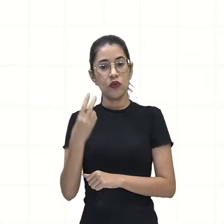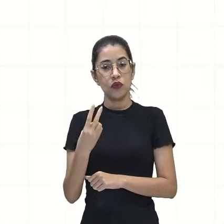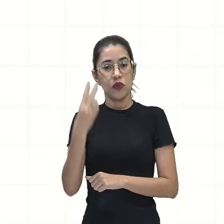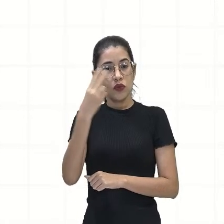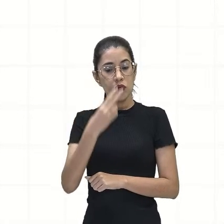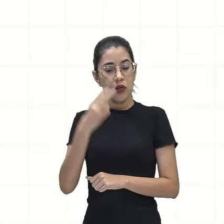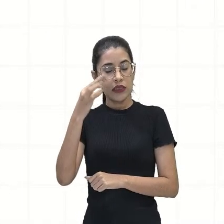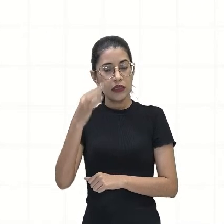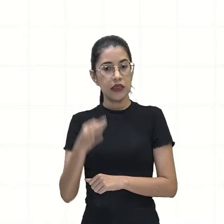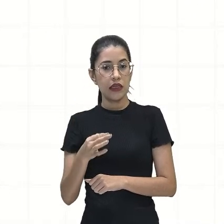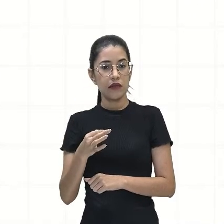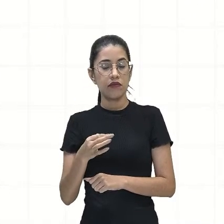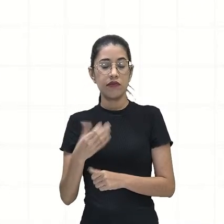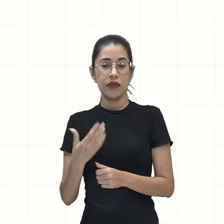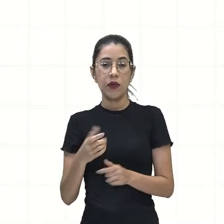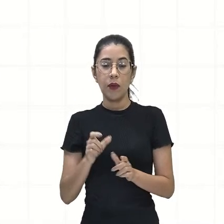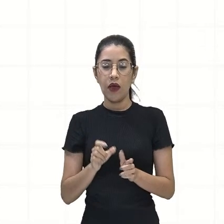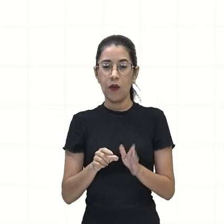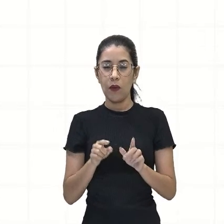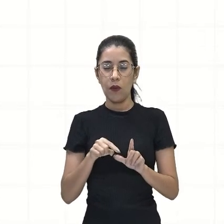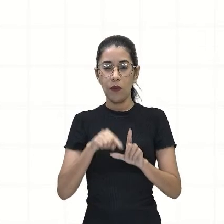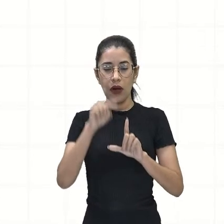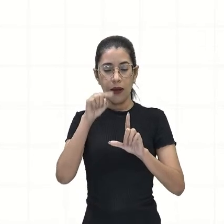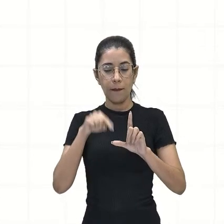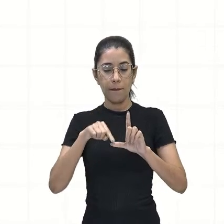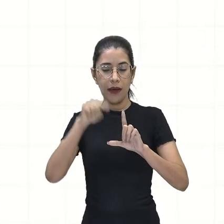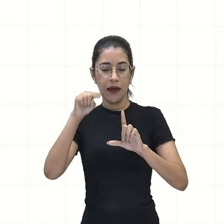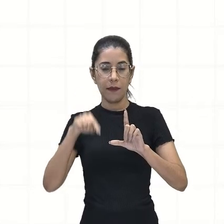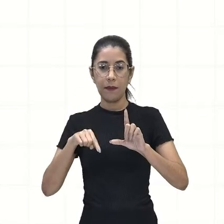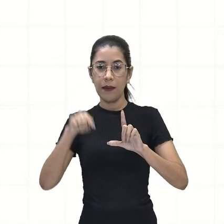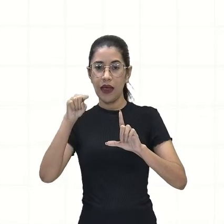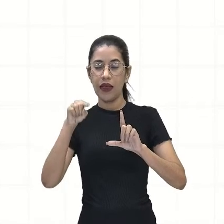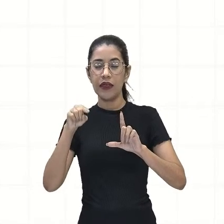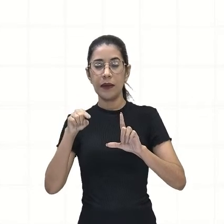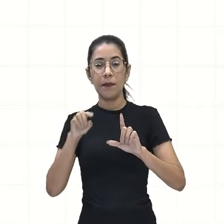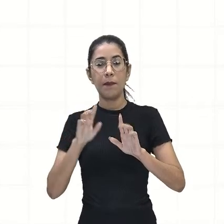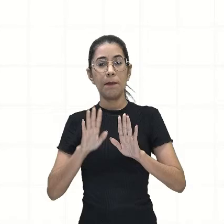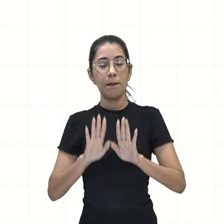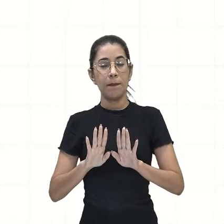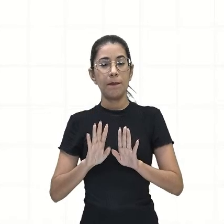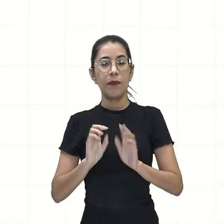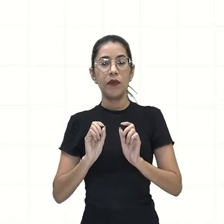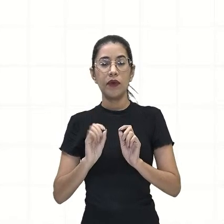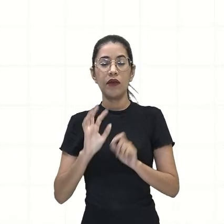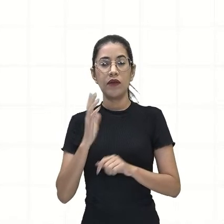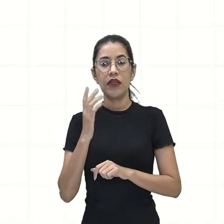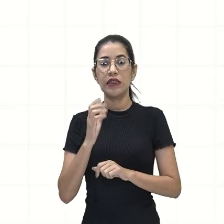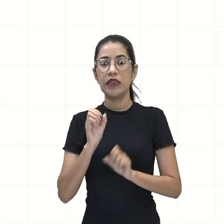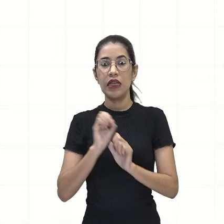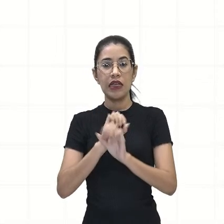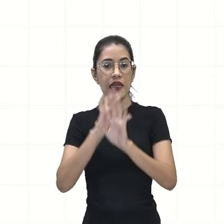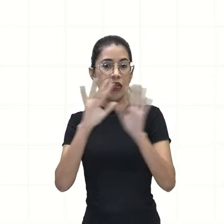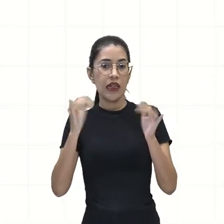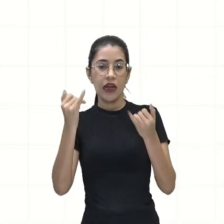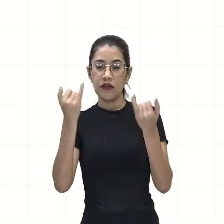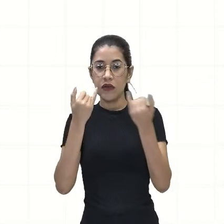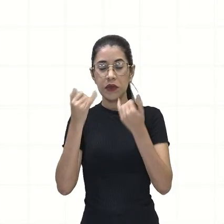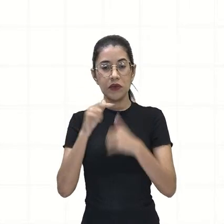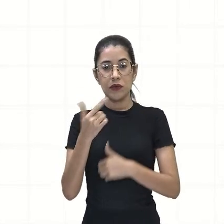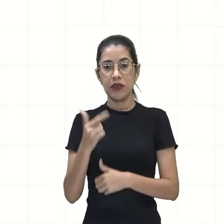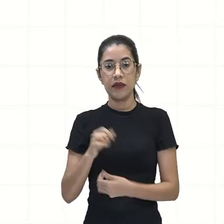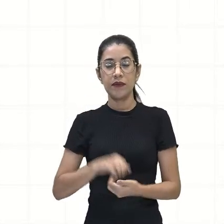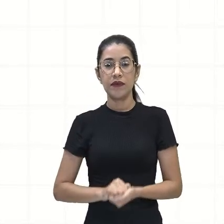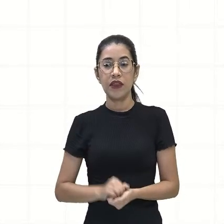é um gráfico de coluna, né? É um gráfico de coluna, porém, ele não é muito claro se as pessoas que estão